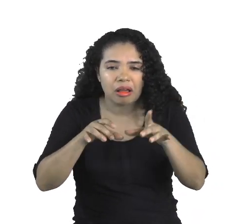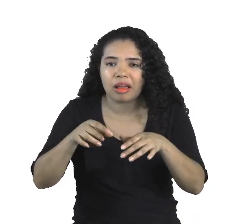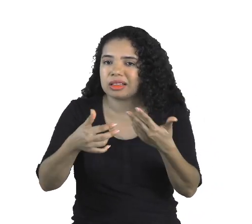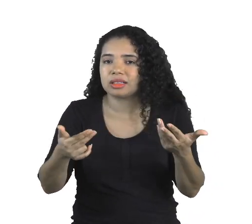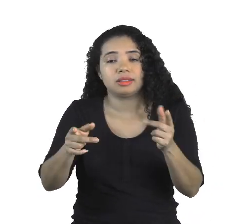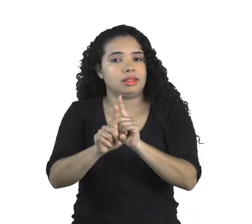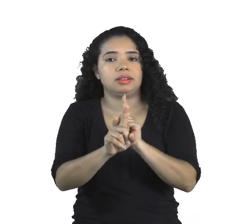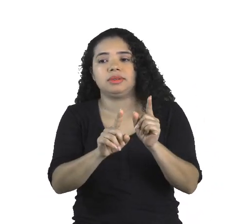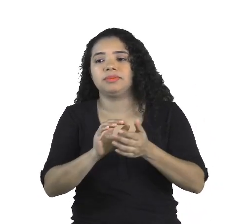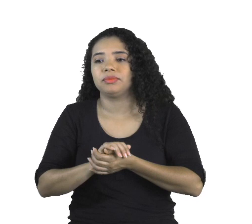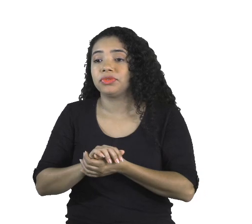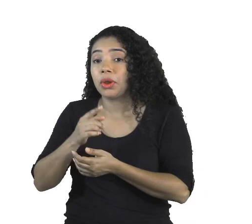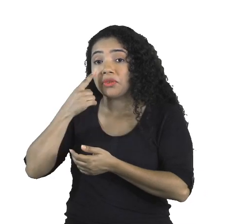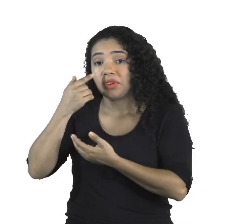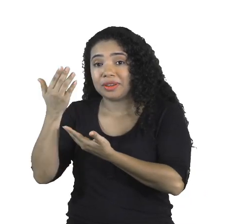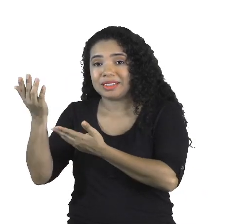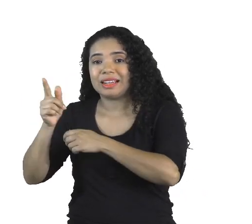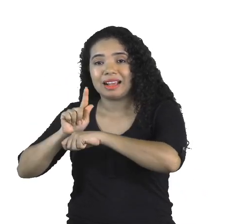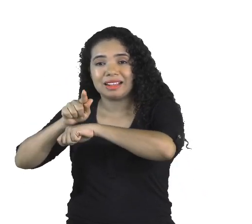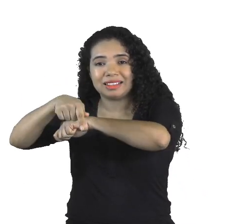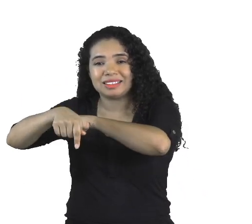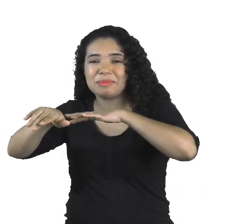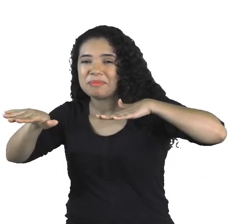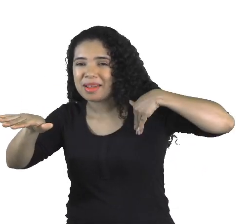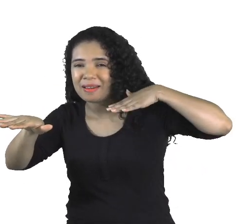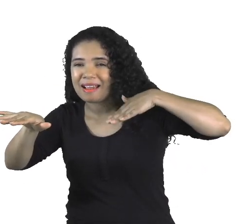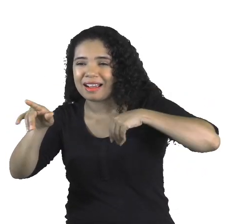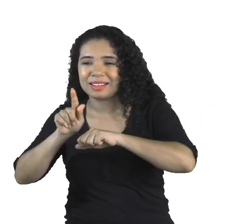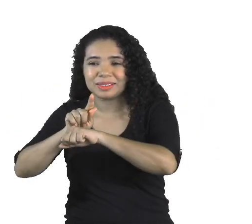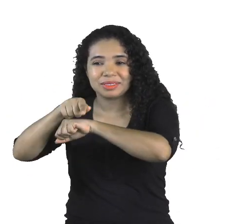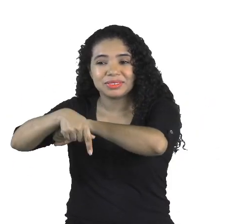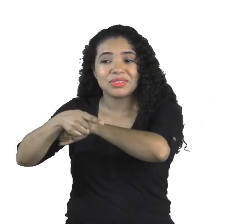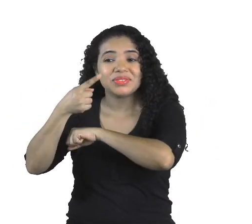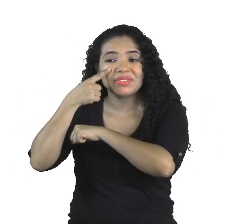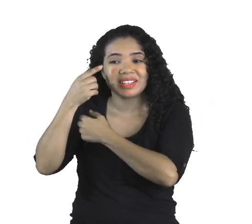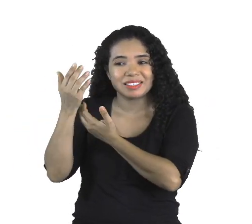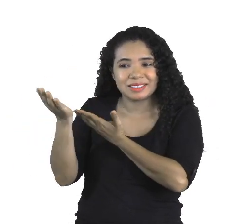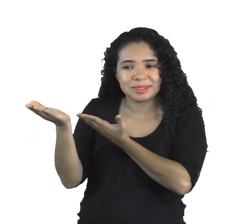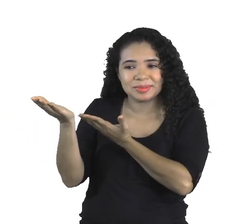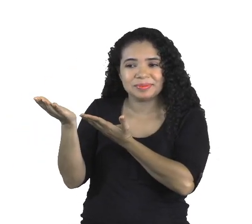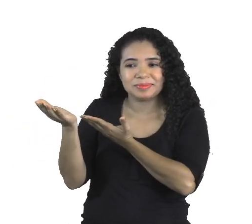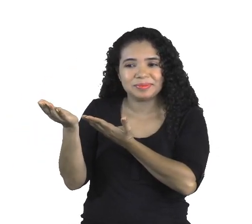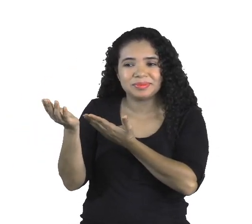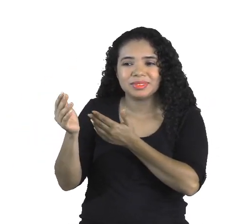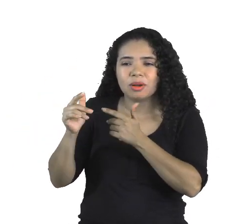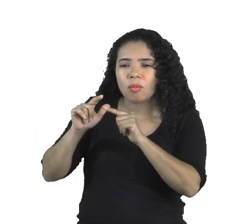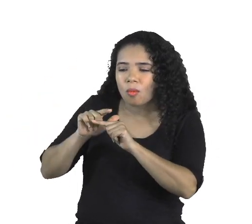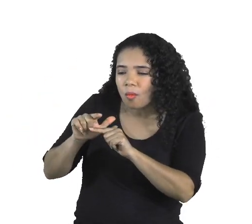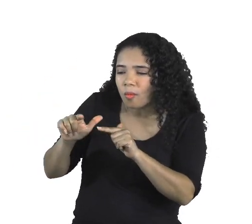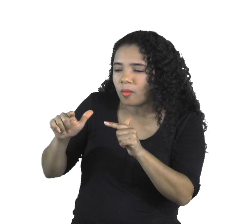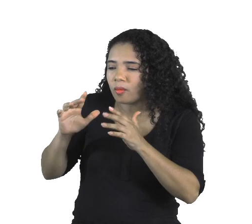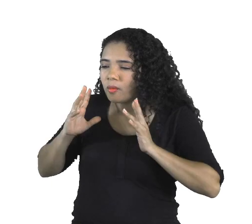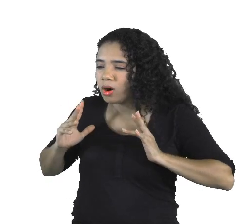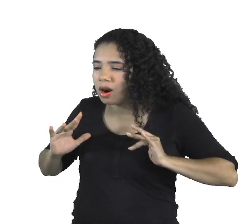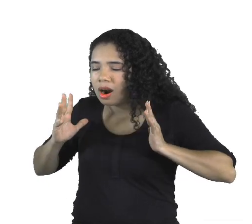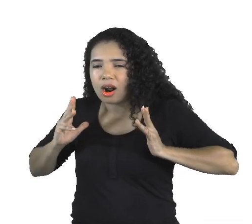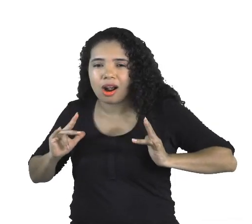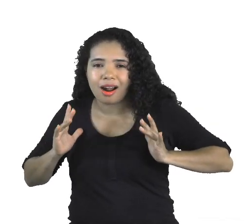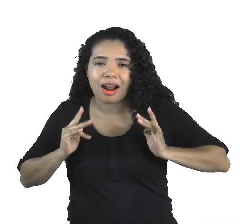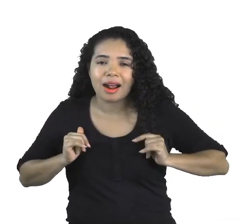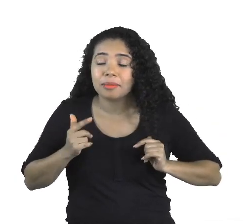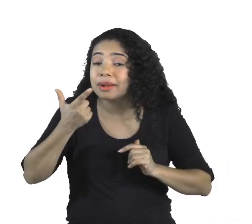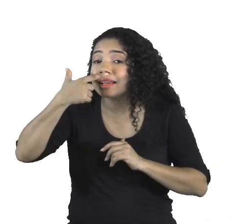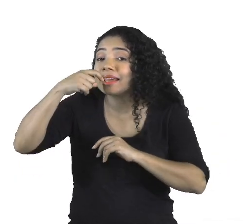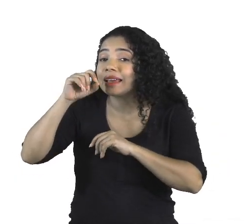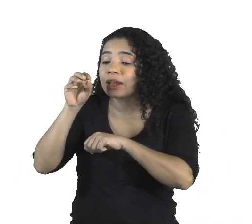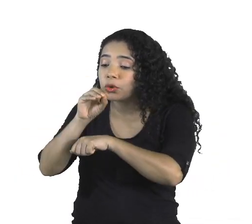a Praia da Graciosa, aqui da nossa cidade. Observe bem. Limpinha, arrumada, quem mantém limpa?